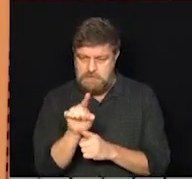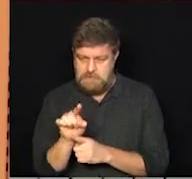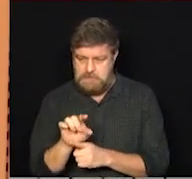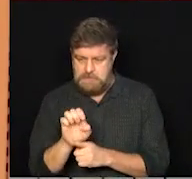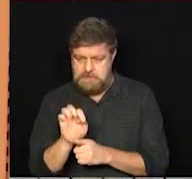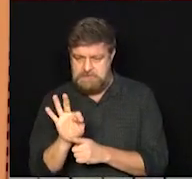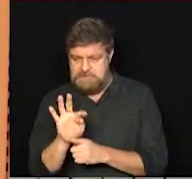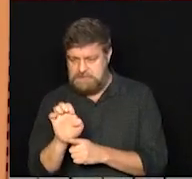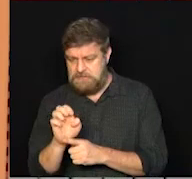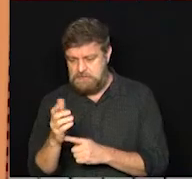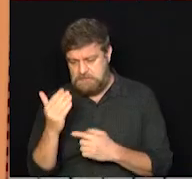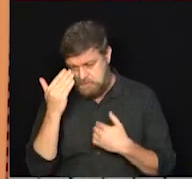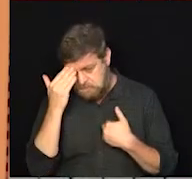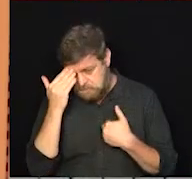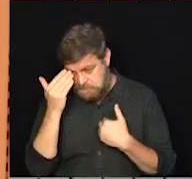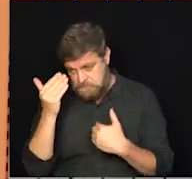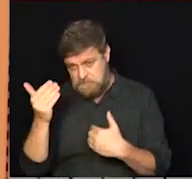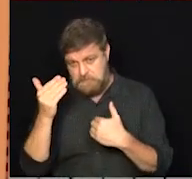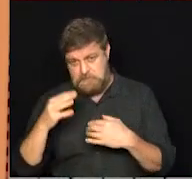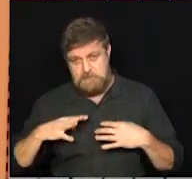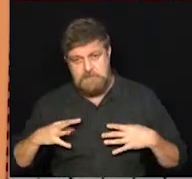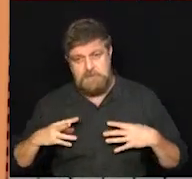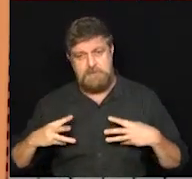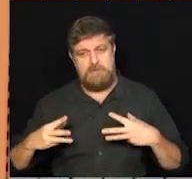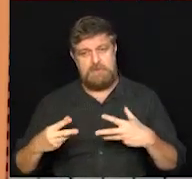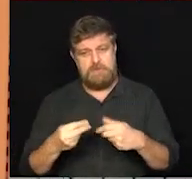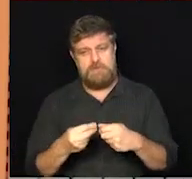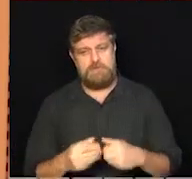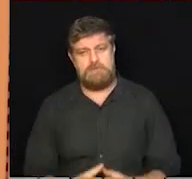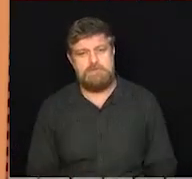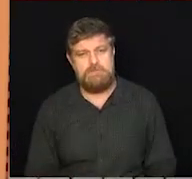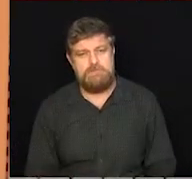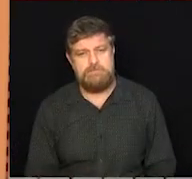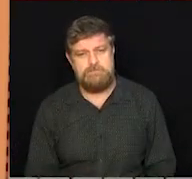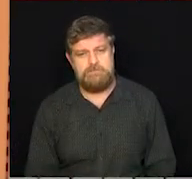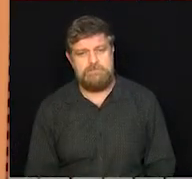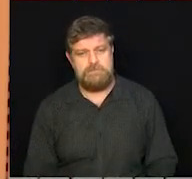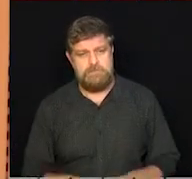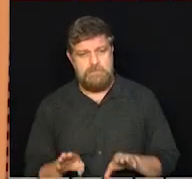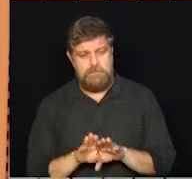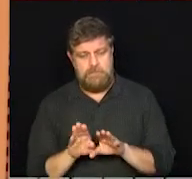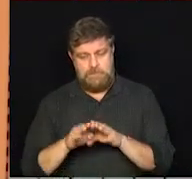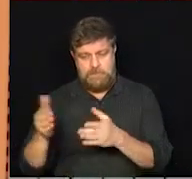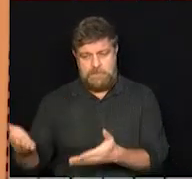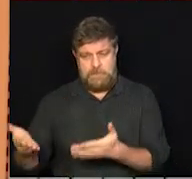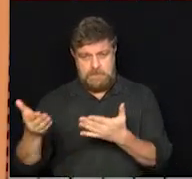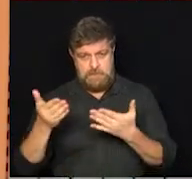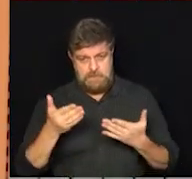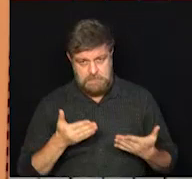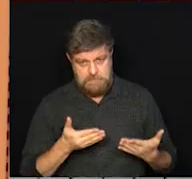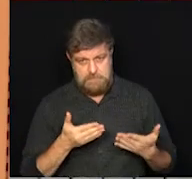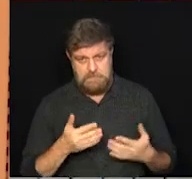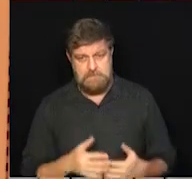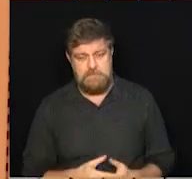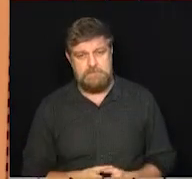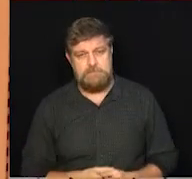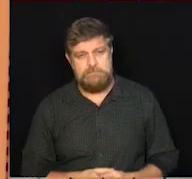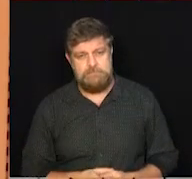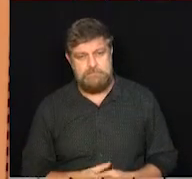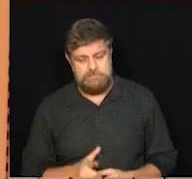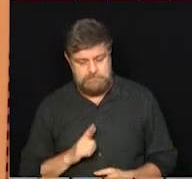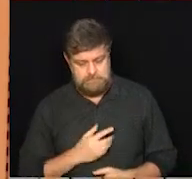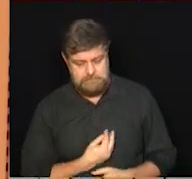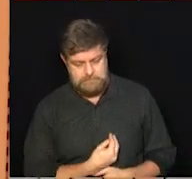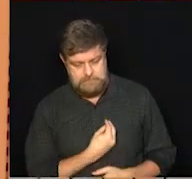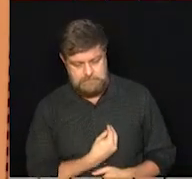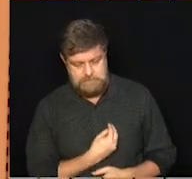agradecer a todos e todas Além disso dos convidados a participarem o que